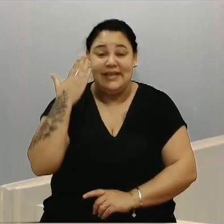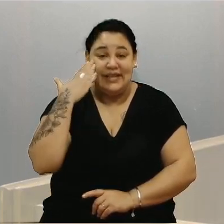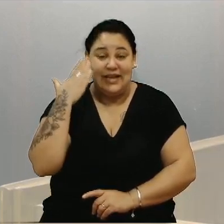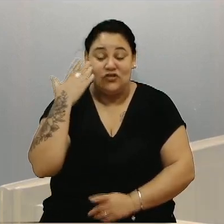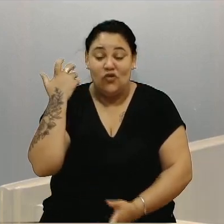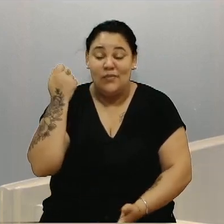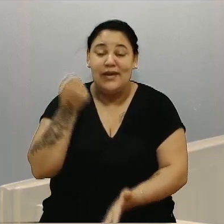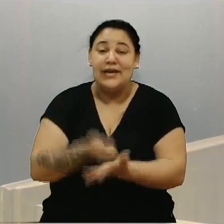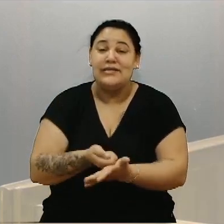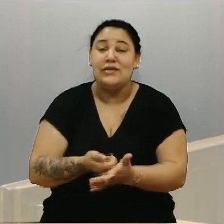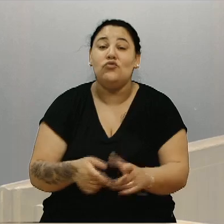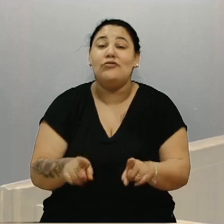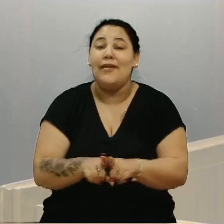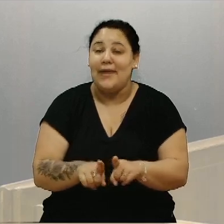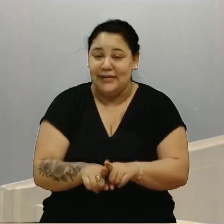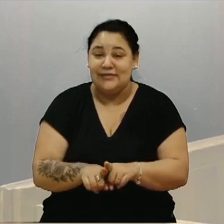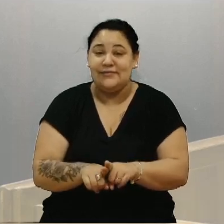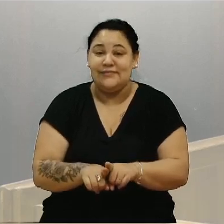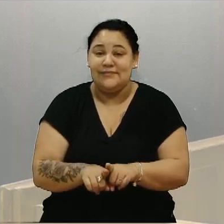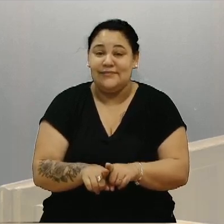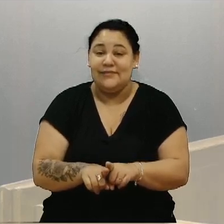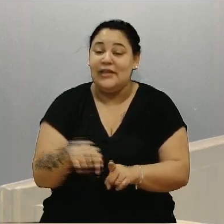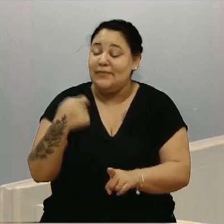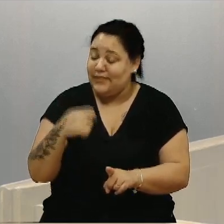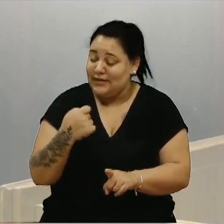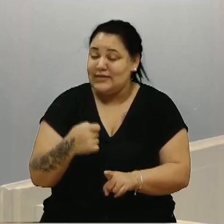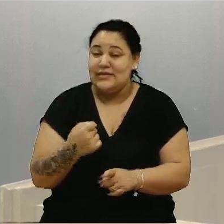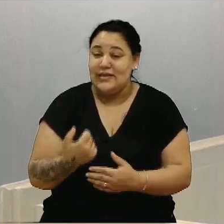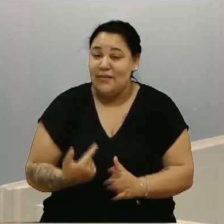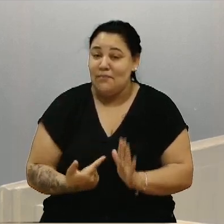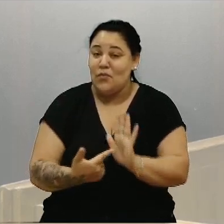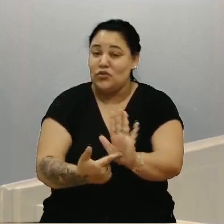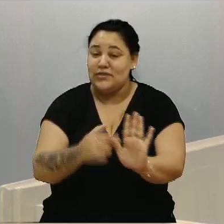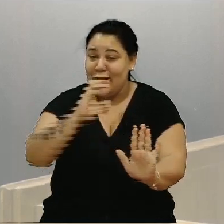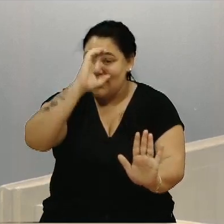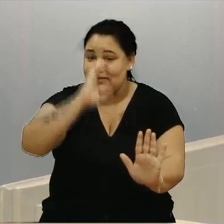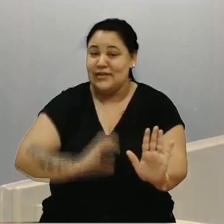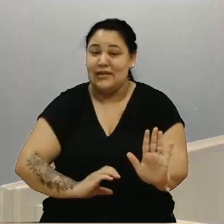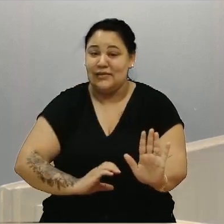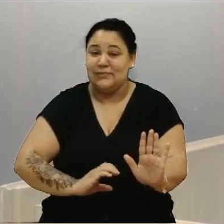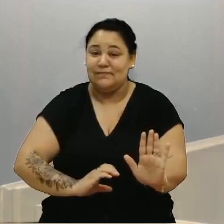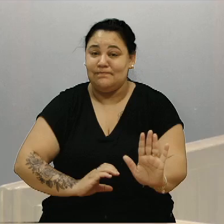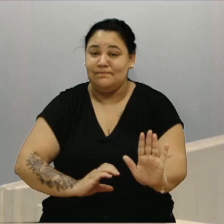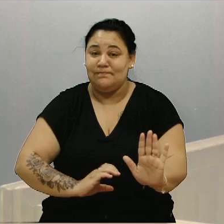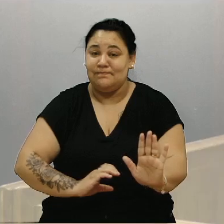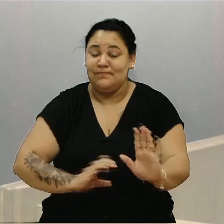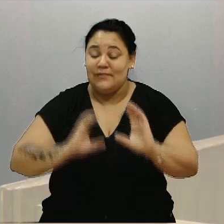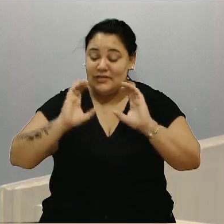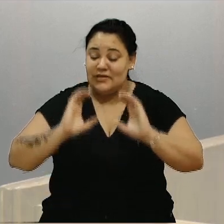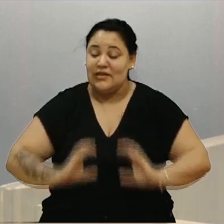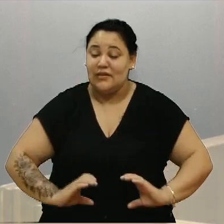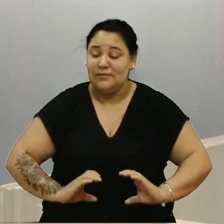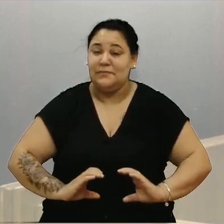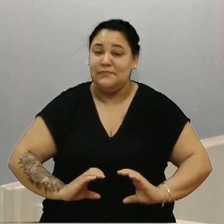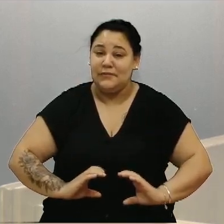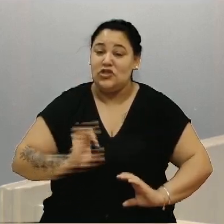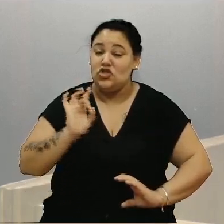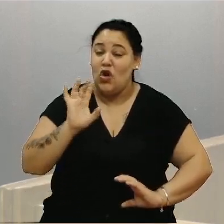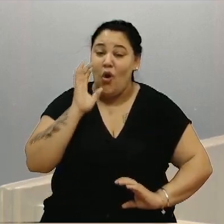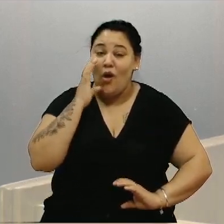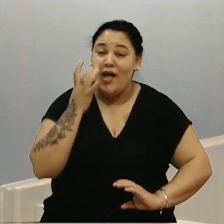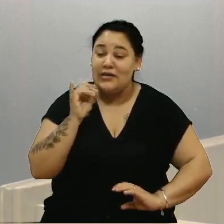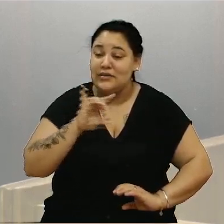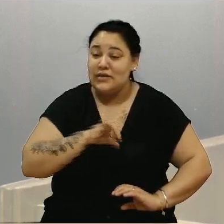de exercer a sua cidadania. Mas isso só ocorre quando a gente tem